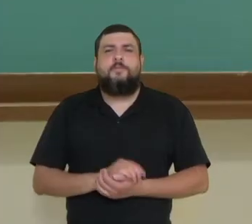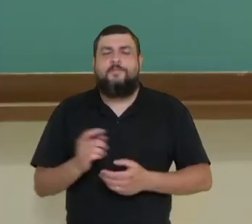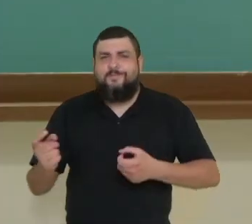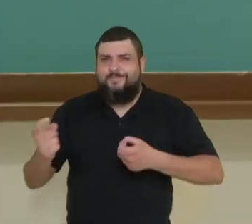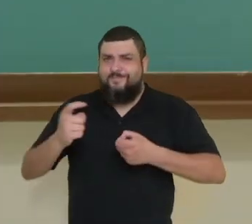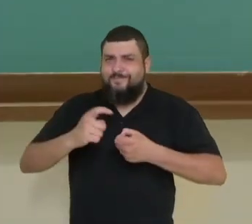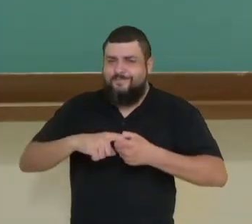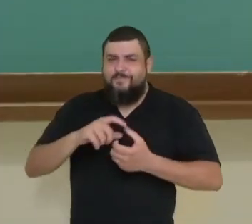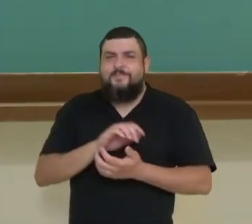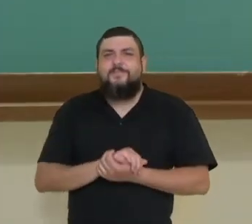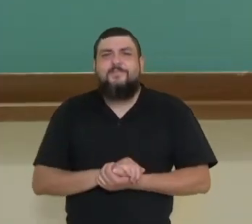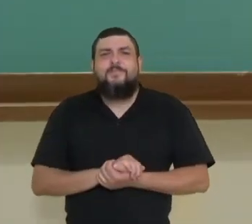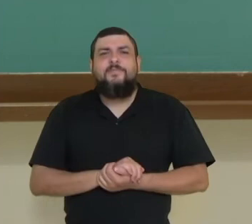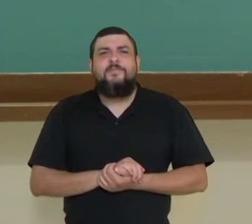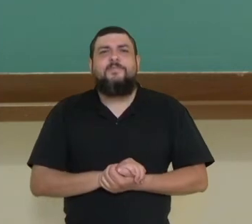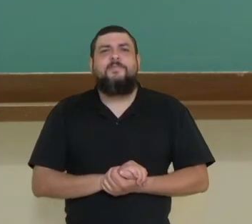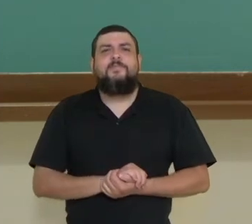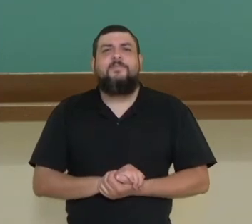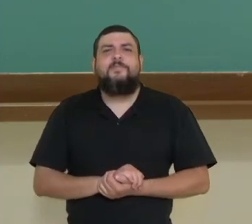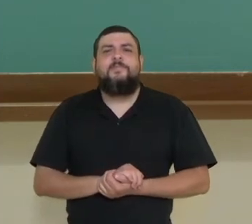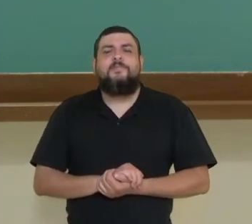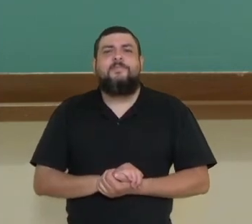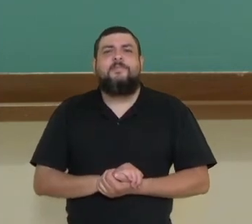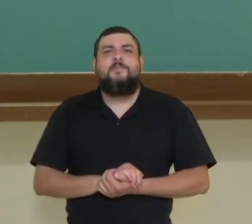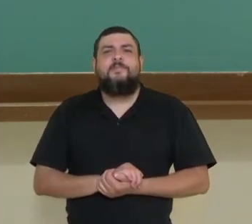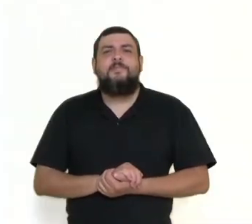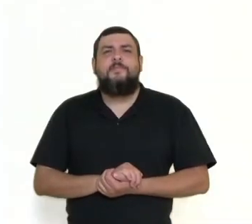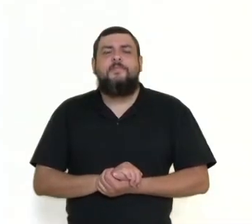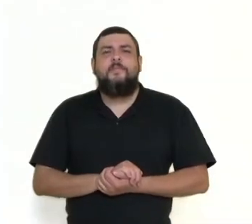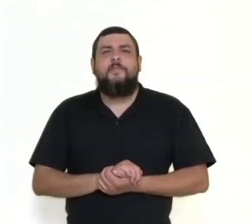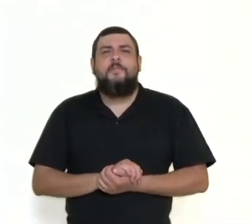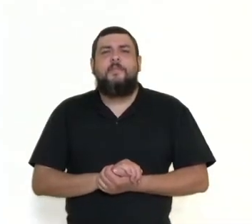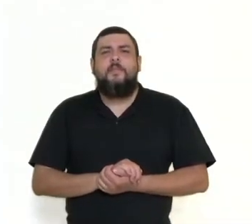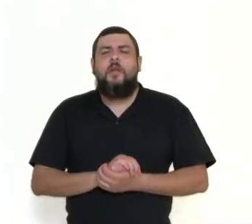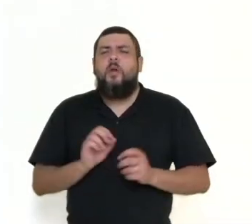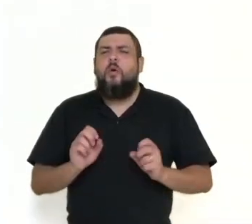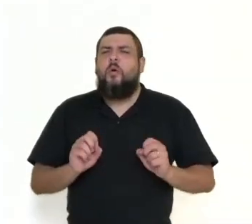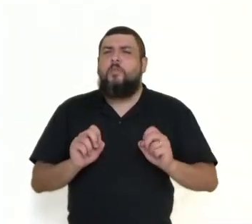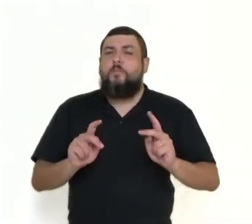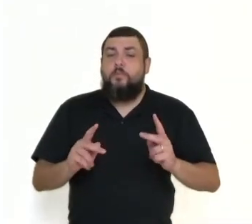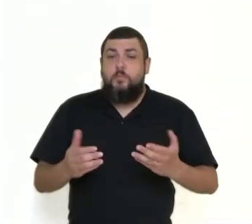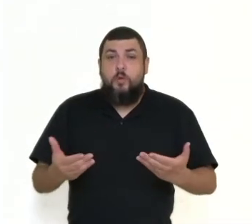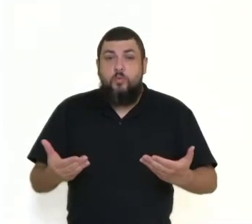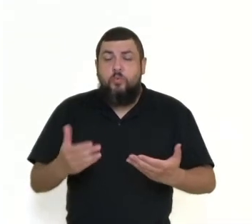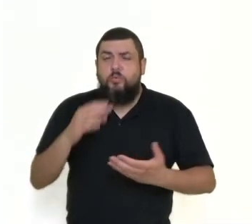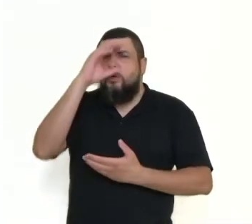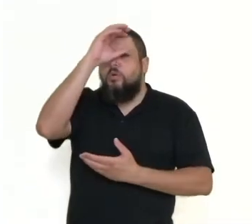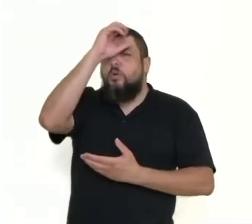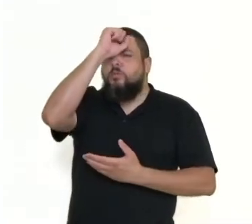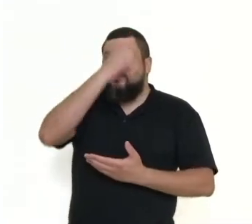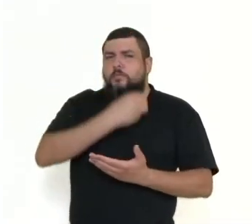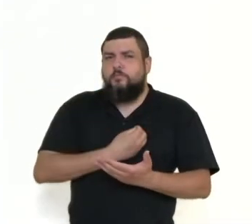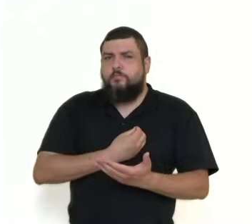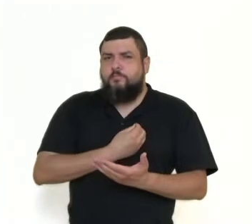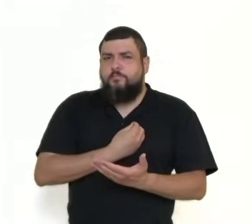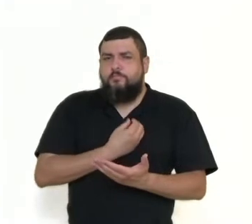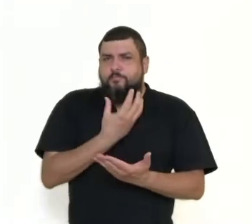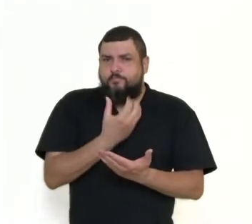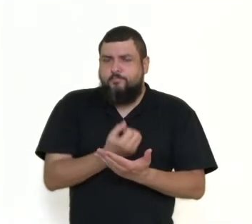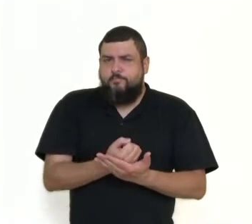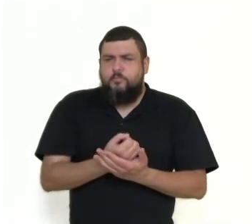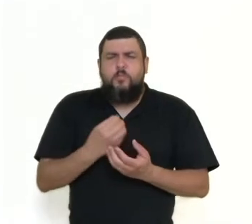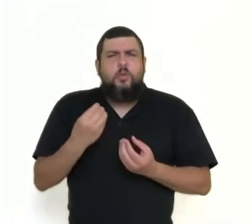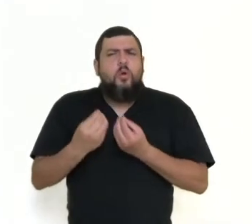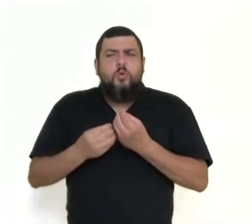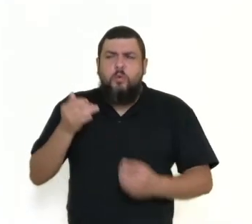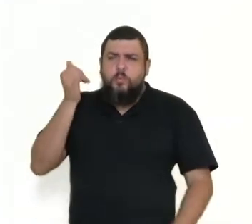Voltei, gabaritar contigo, atividade 2. Estamos estudando a biografia. Então, como é o narrador? Observando aqui, ó,